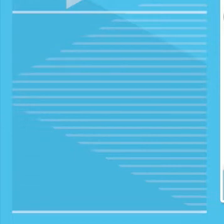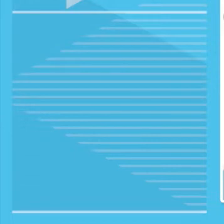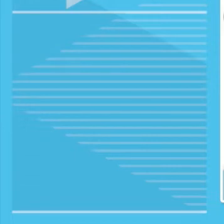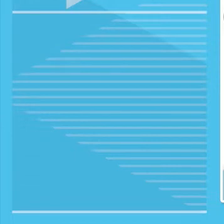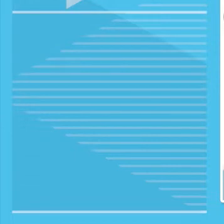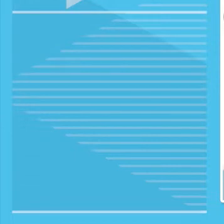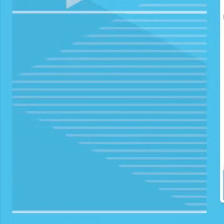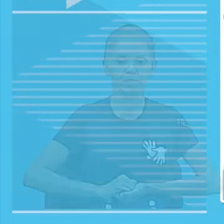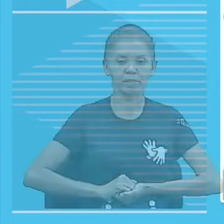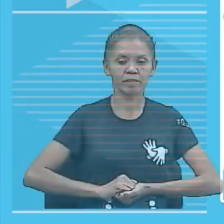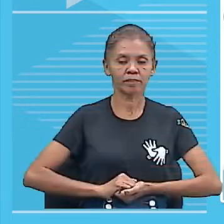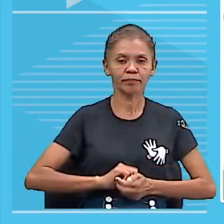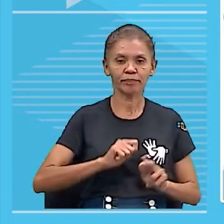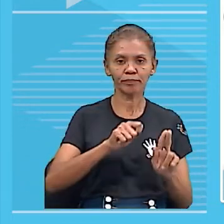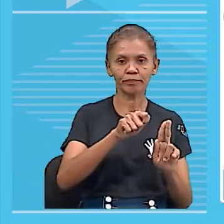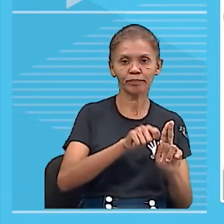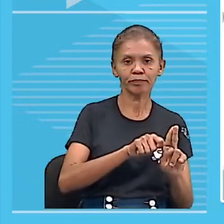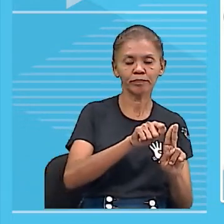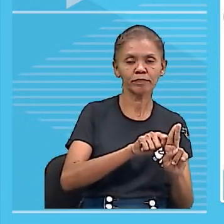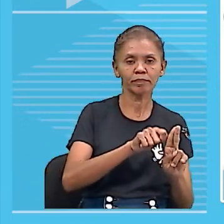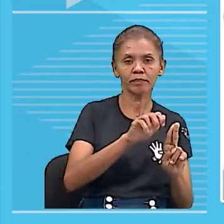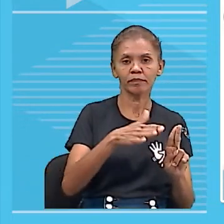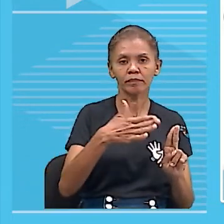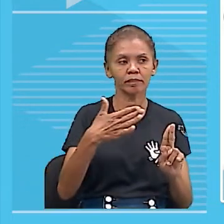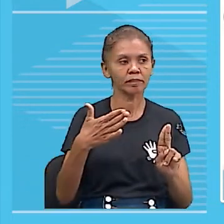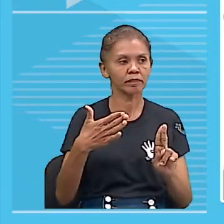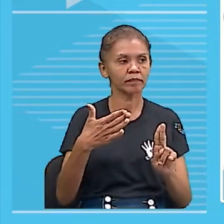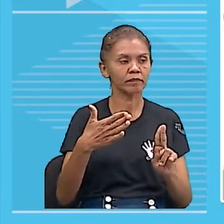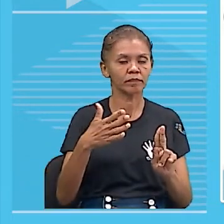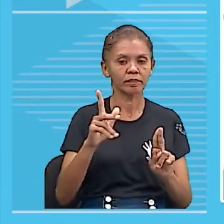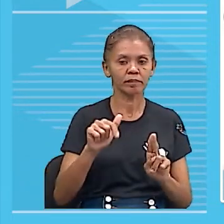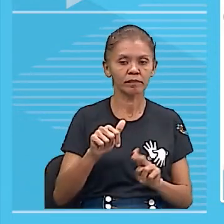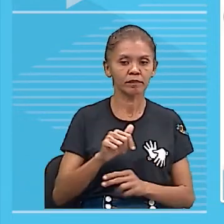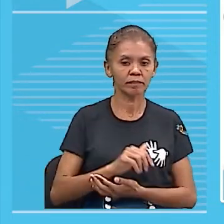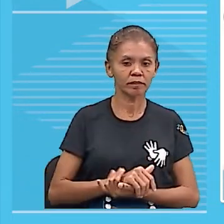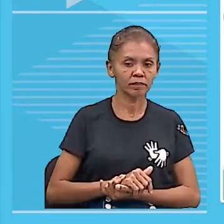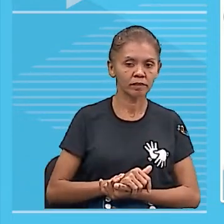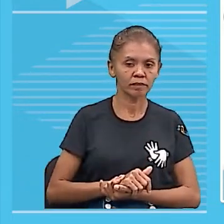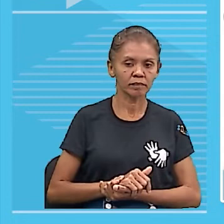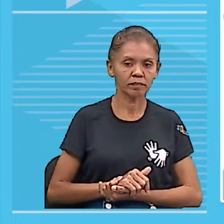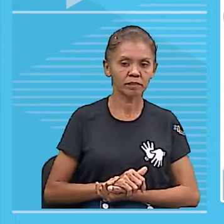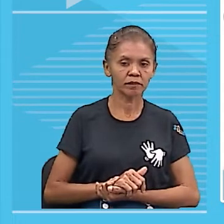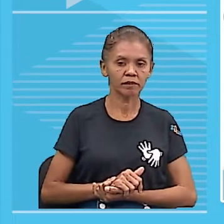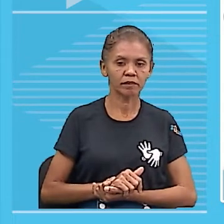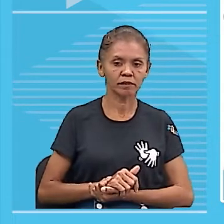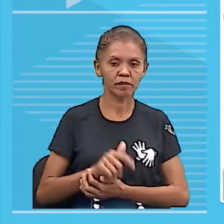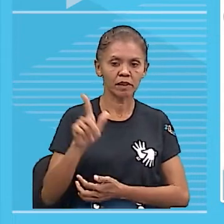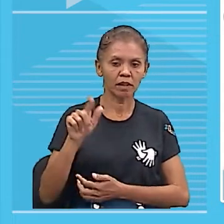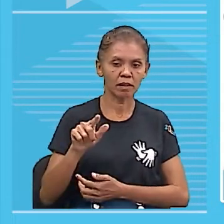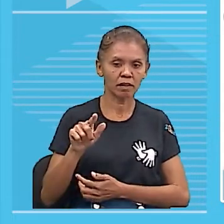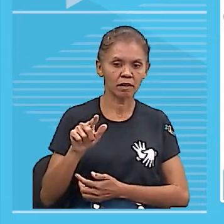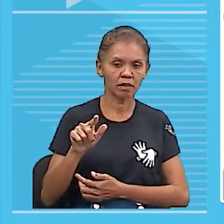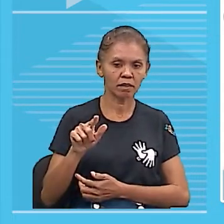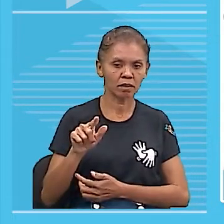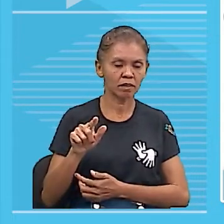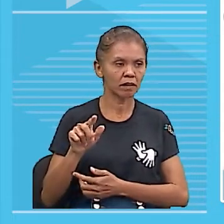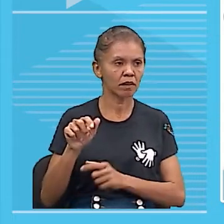em qual a unidade os homens é unidade de reses